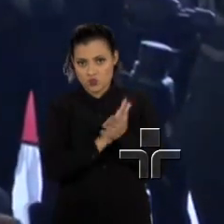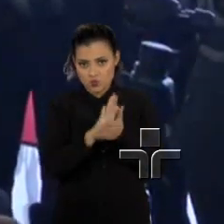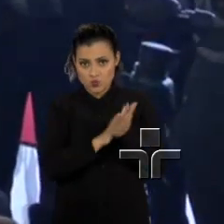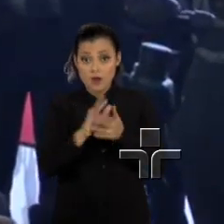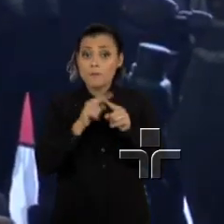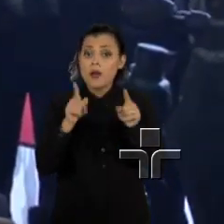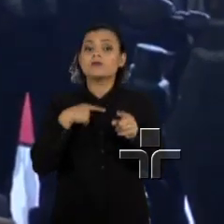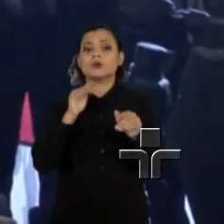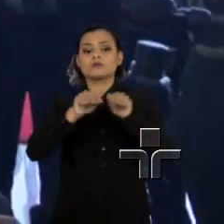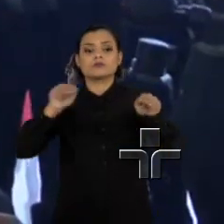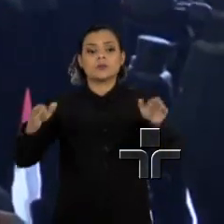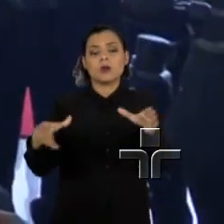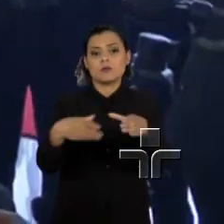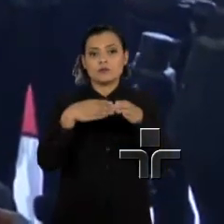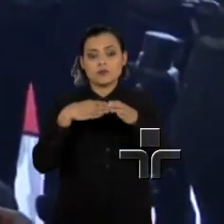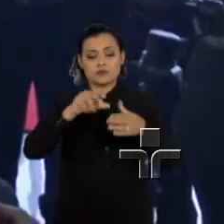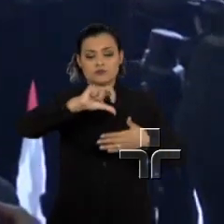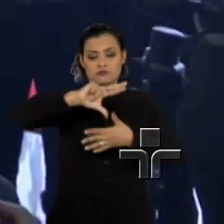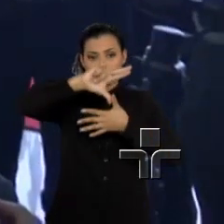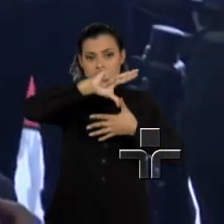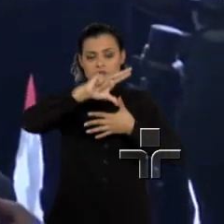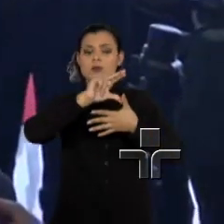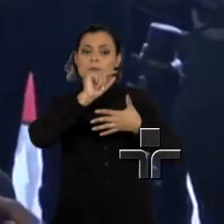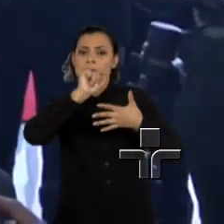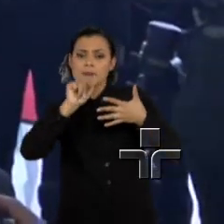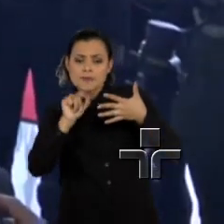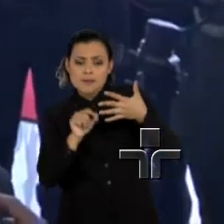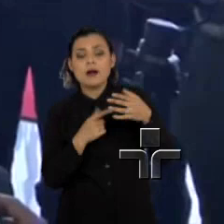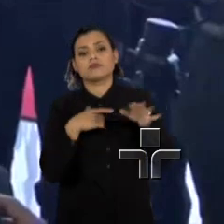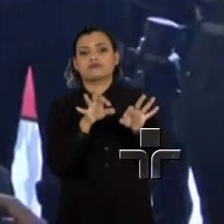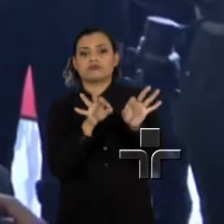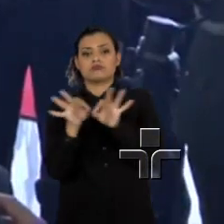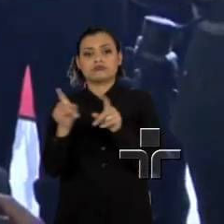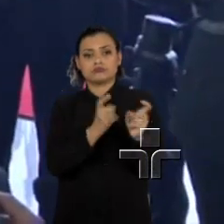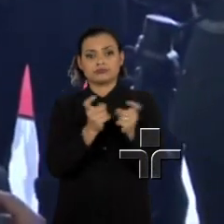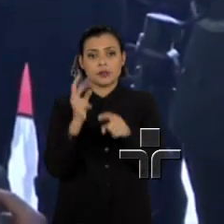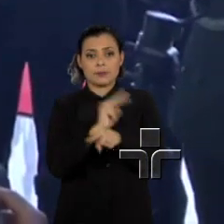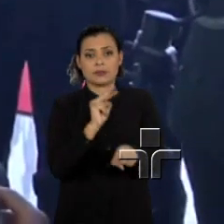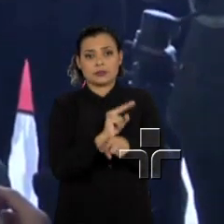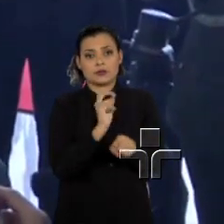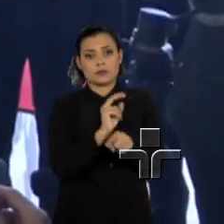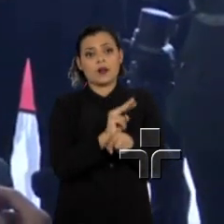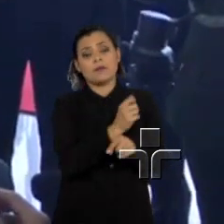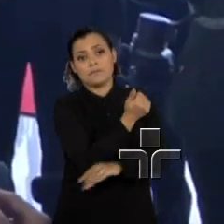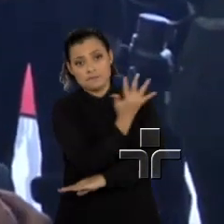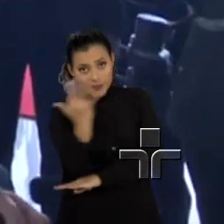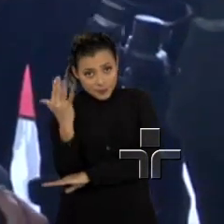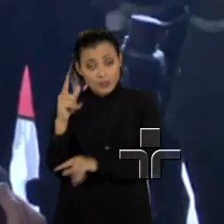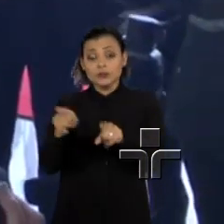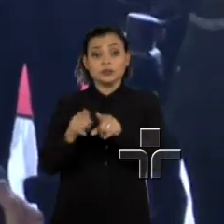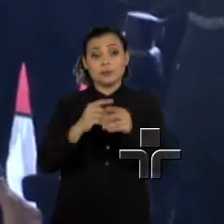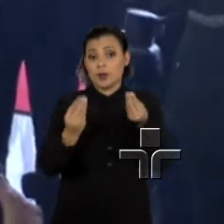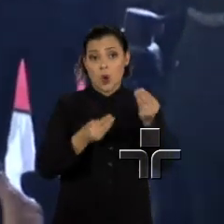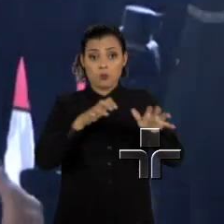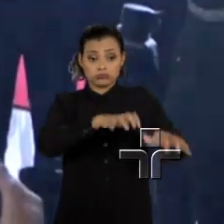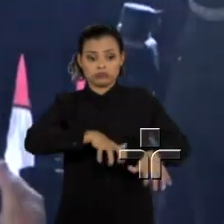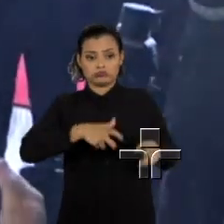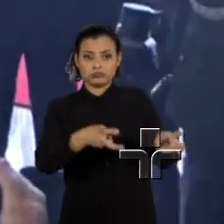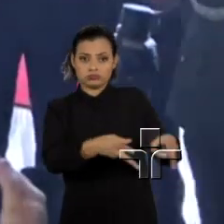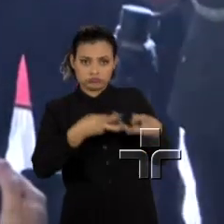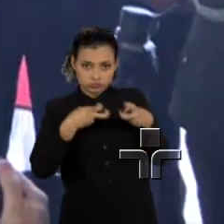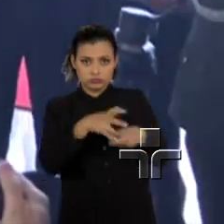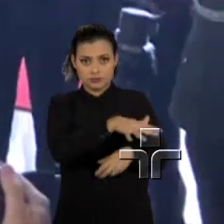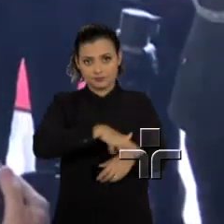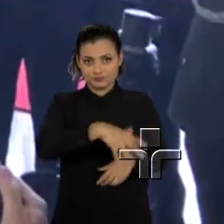discutirmos então uma política única nossa de preservação do meio ambiente e bem como exploração,